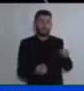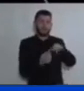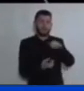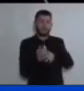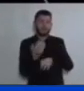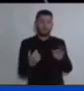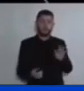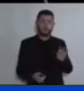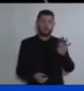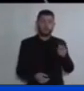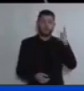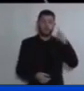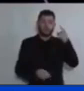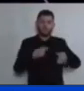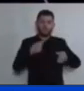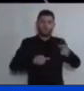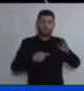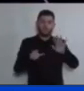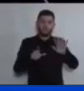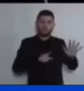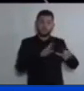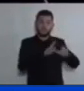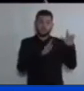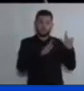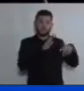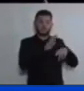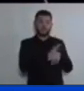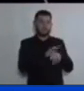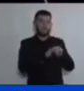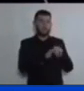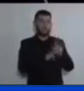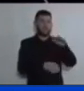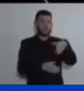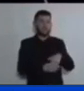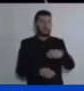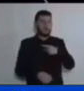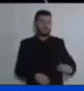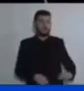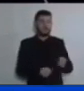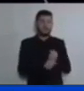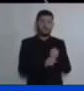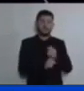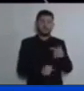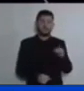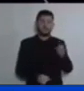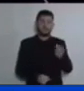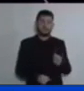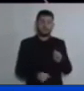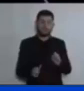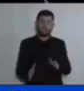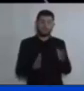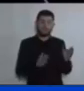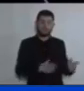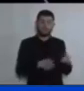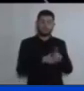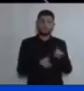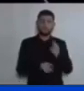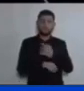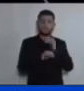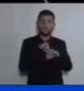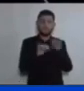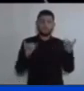na semana que antecedeu o primeiro turno das eleições presidenciais de 2018 ressalta-se que a tu